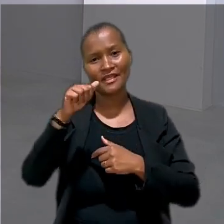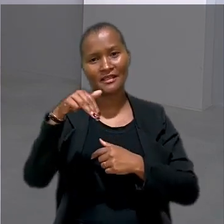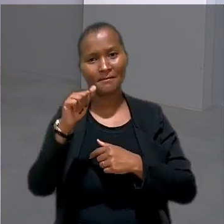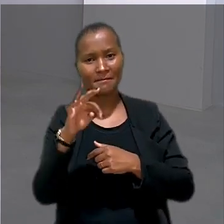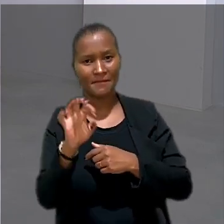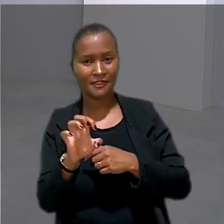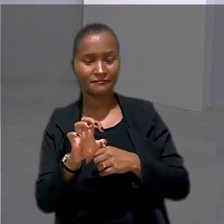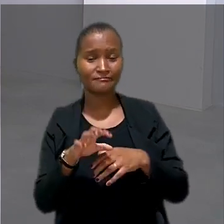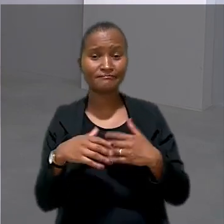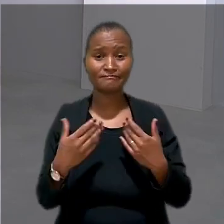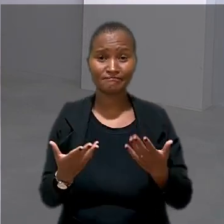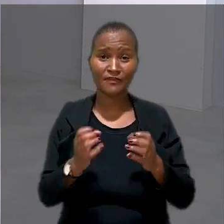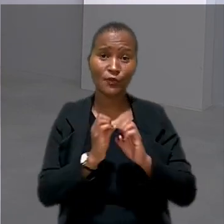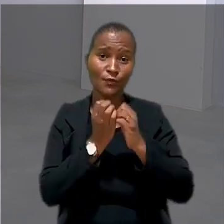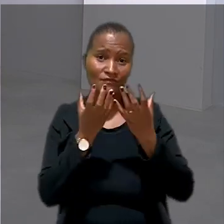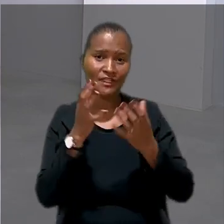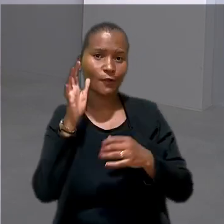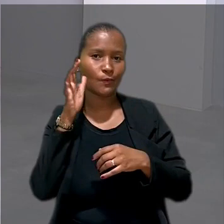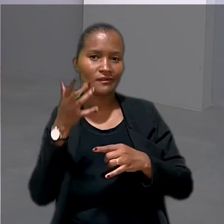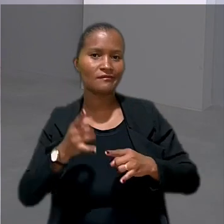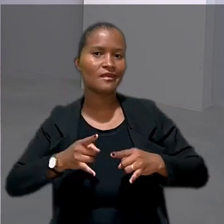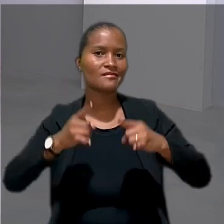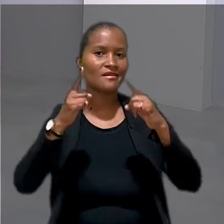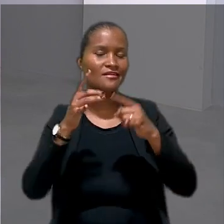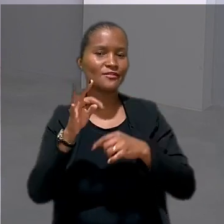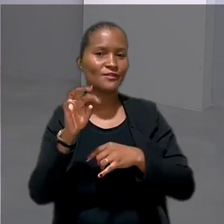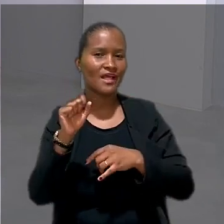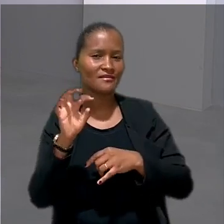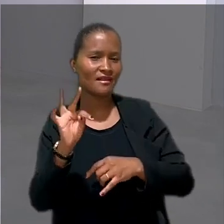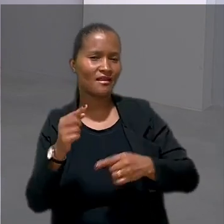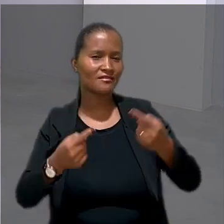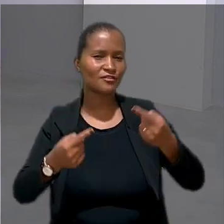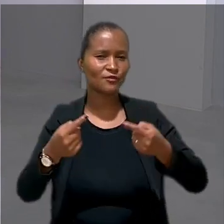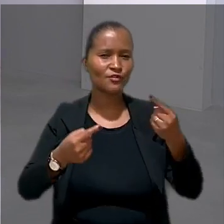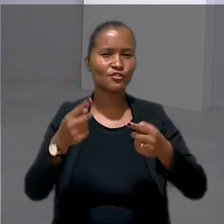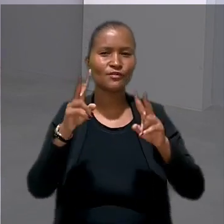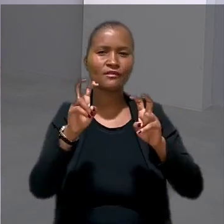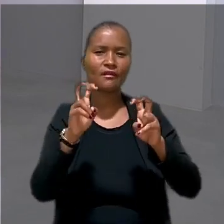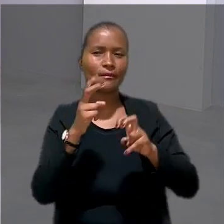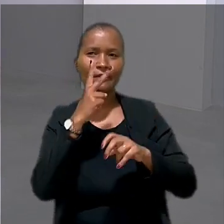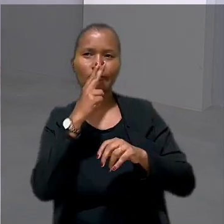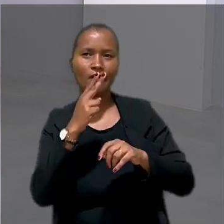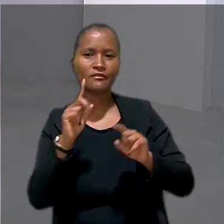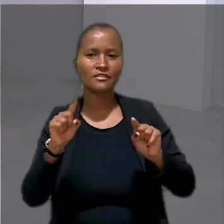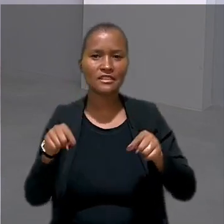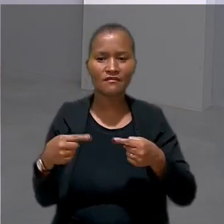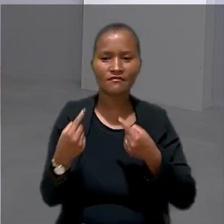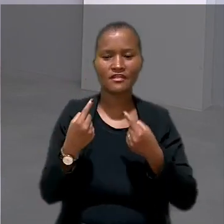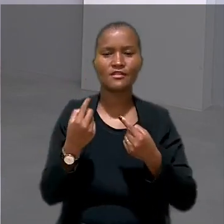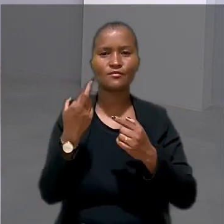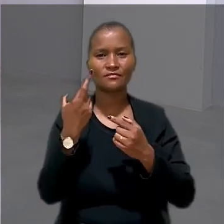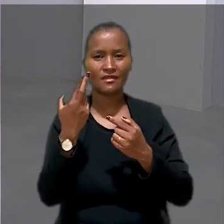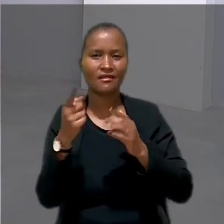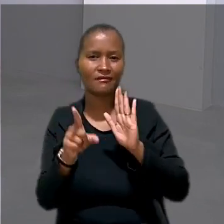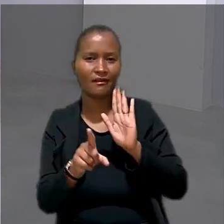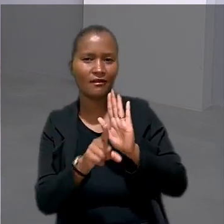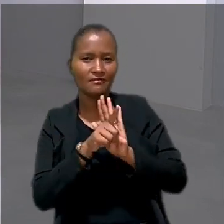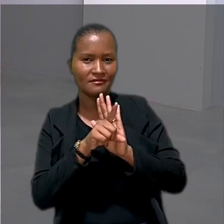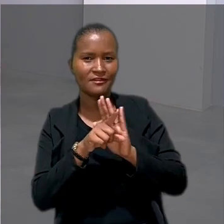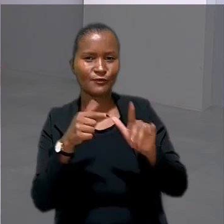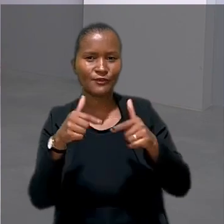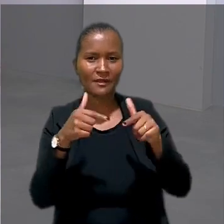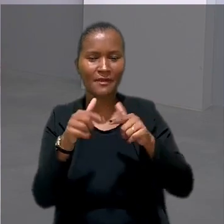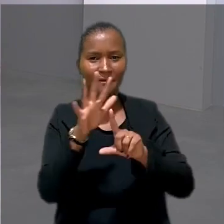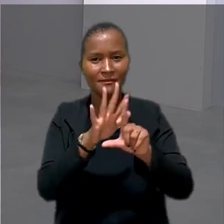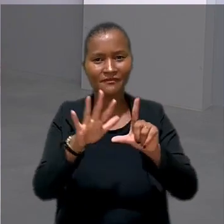a ENAMAT. Pois é, Luana, o evento ocorreu na sede do TST e discutiu temas como os desafios da regulação do trabalho em